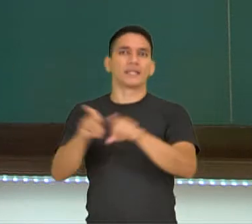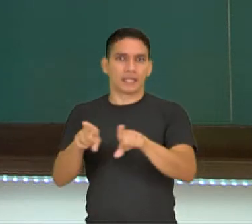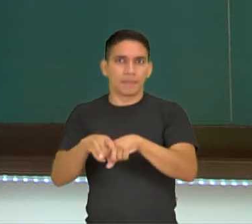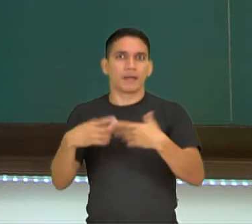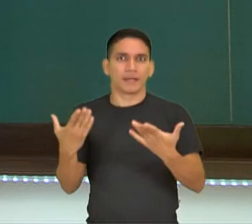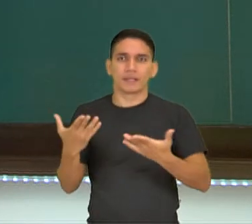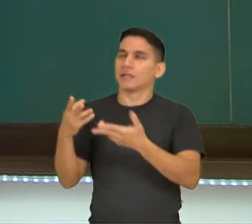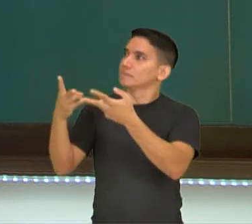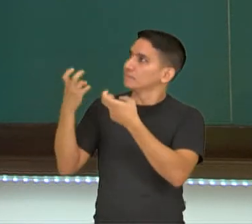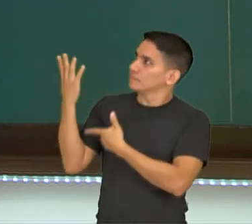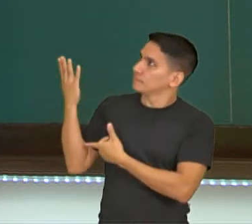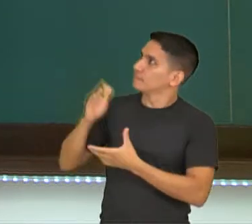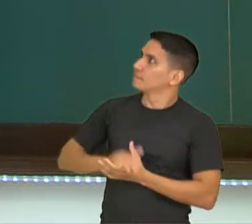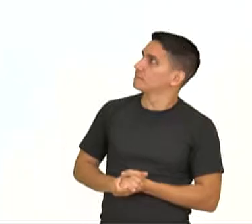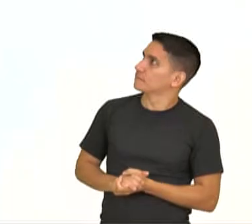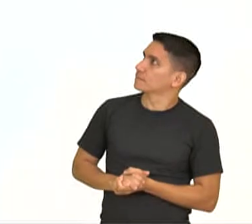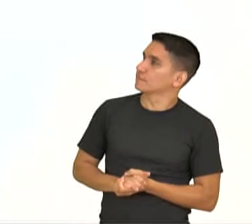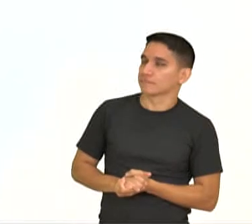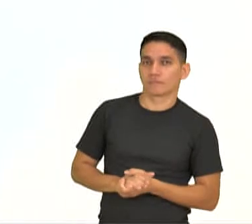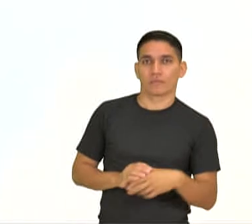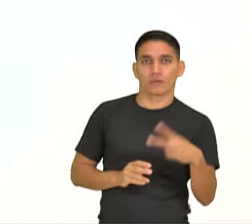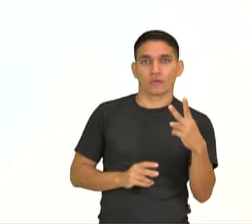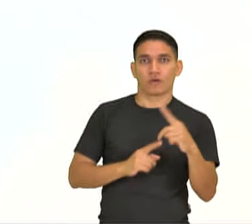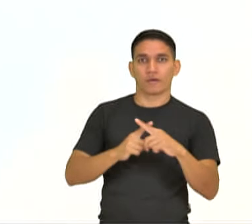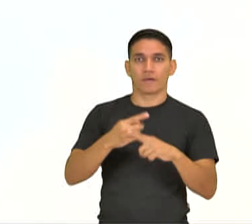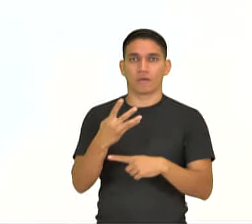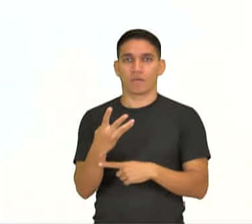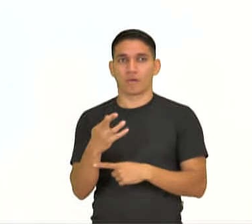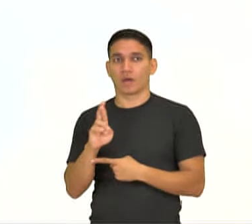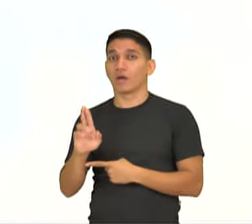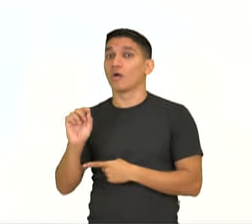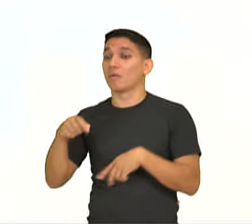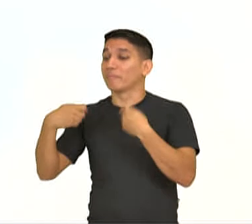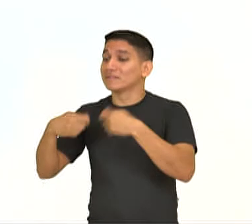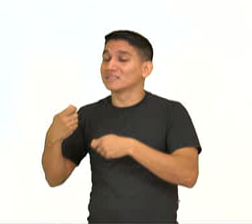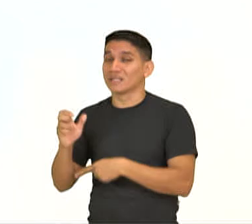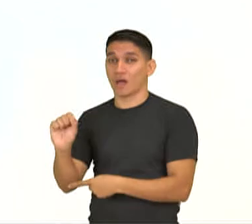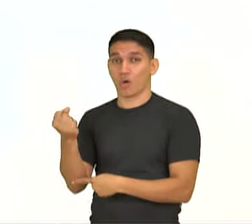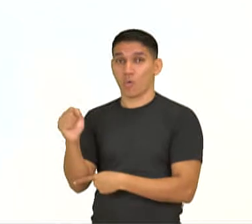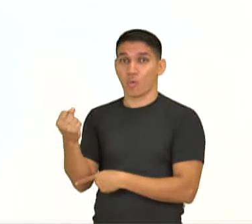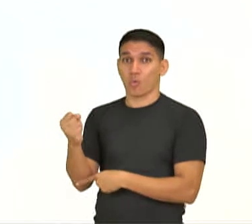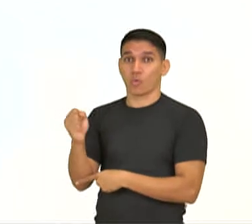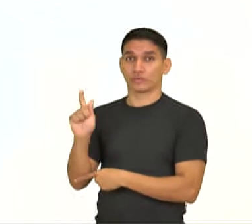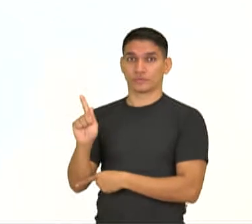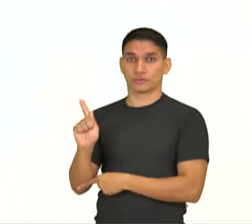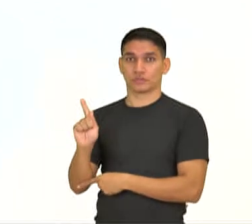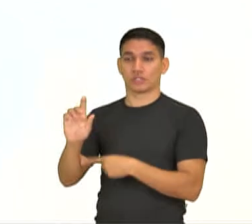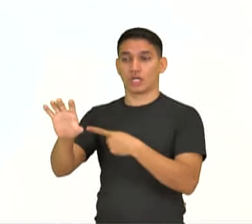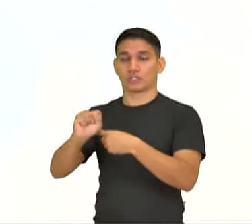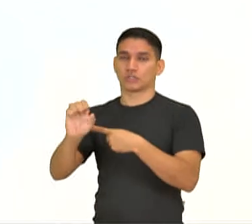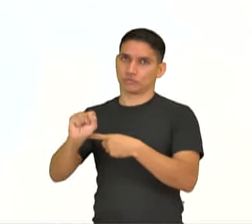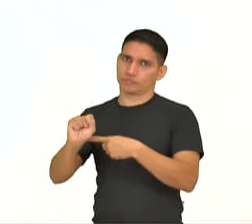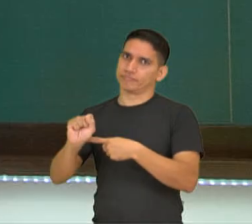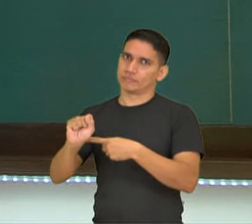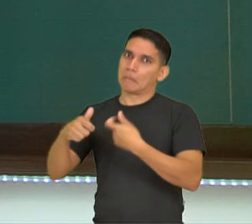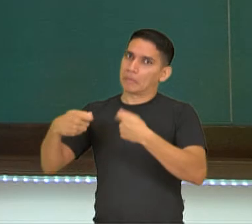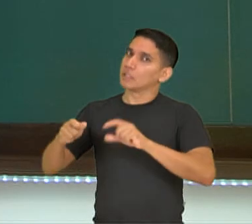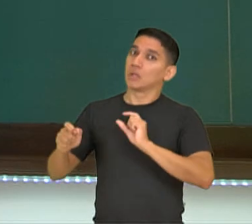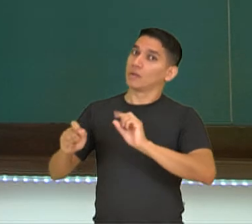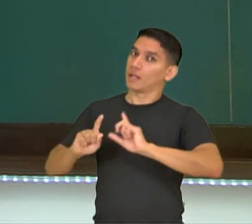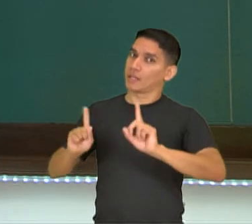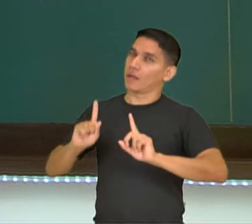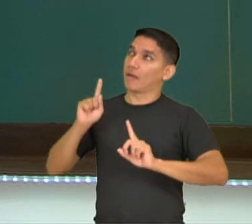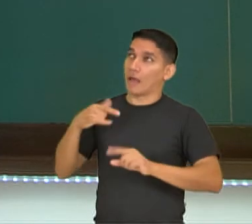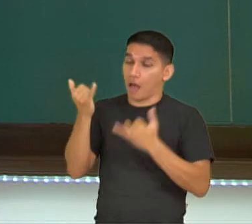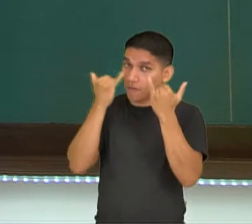aqui, ó, 2 vezes 4, nós precisaremos de 8 gramas de sódio. Precisaremos não, né? As informações